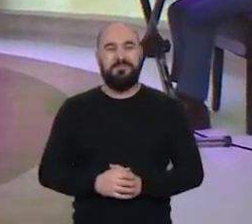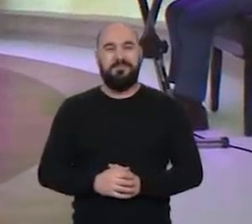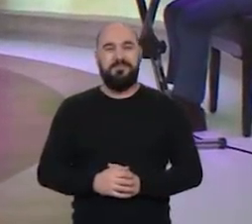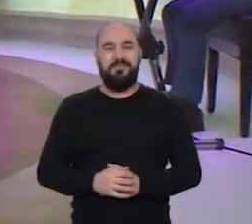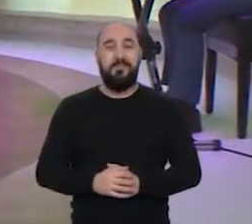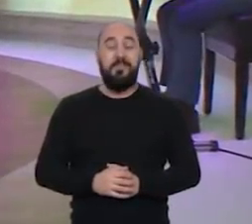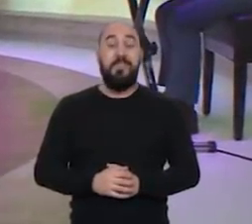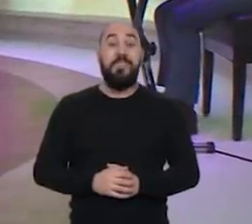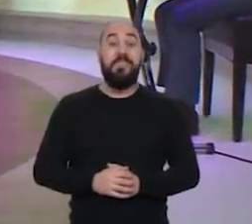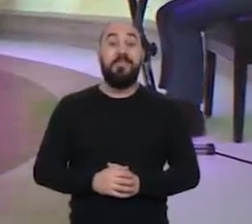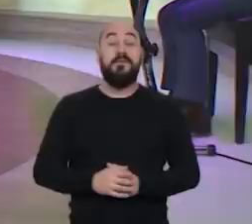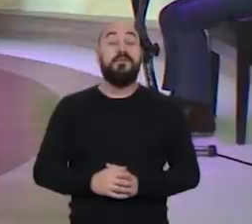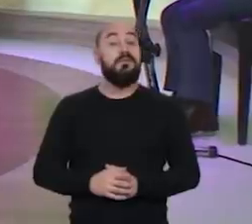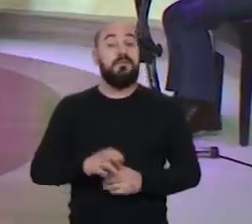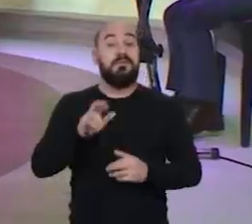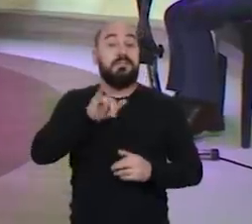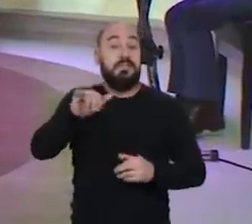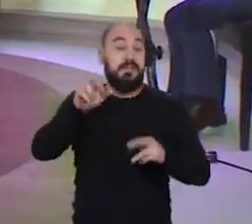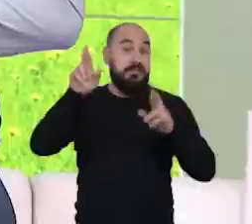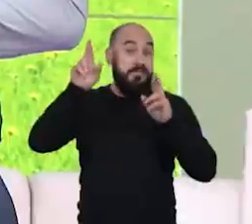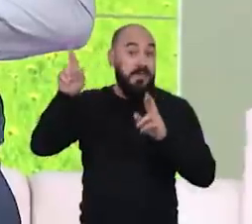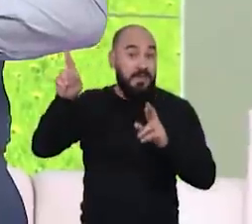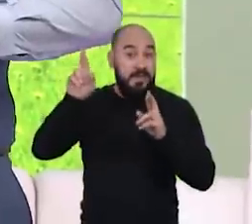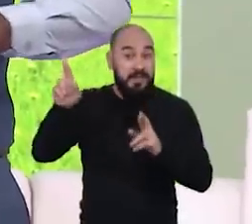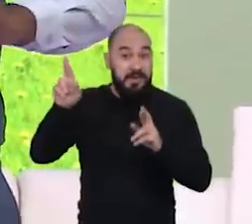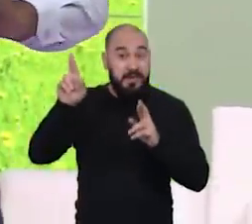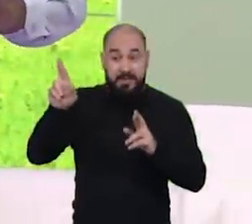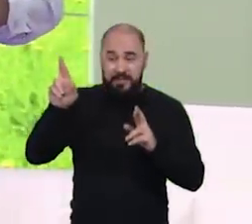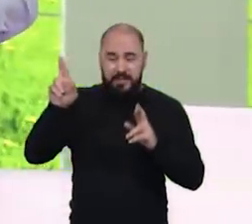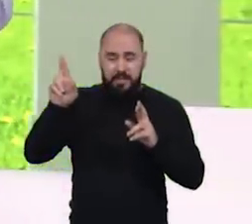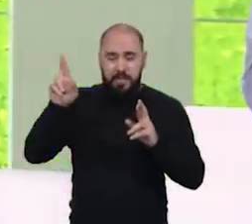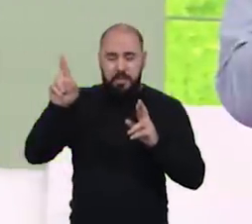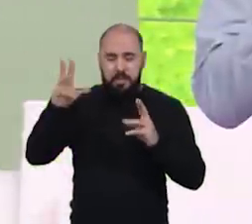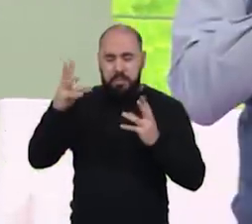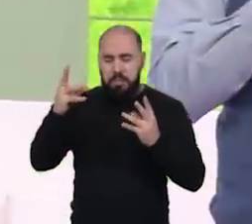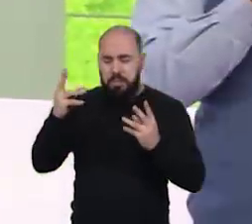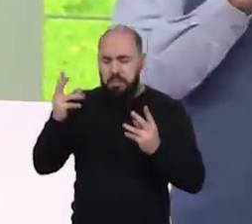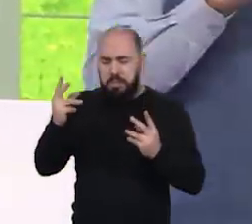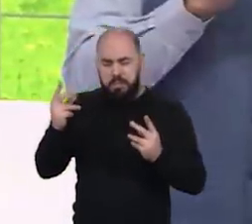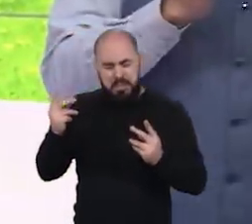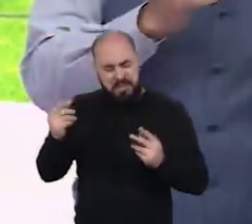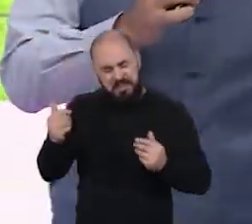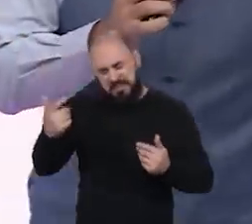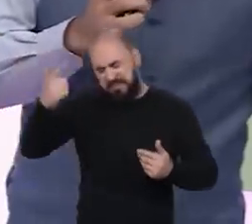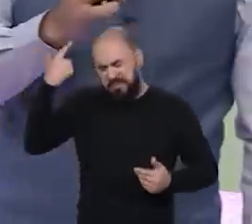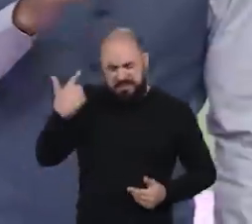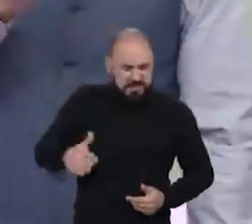Se a esperança já acabou,